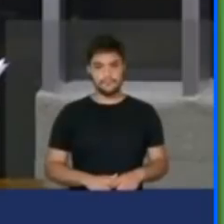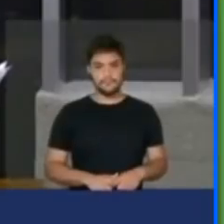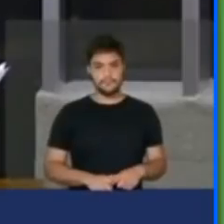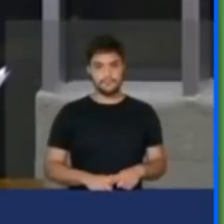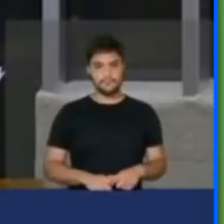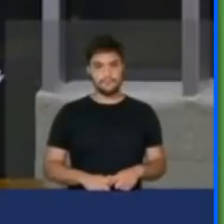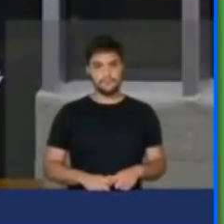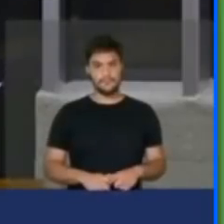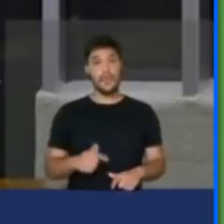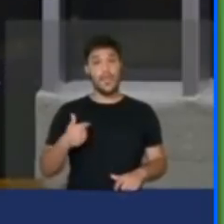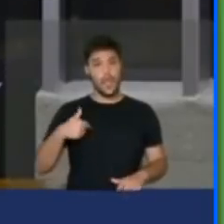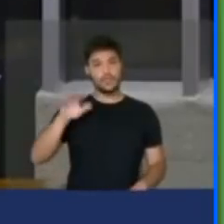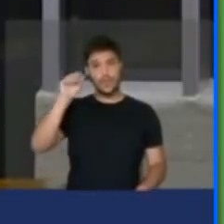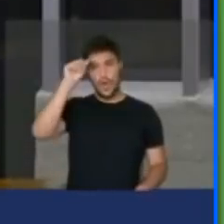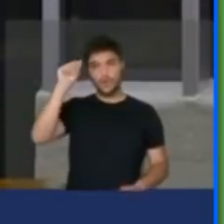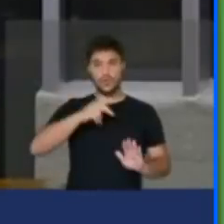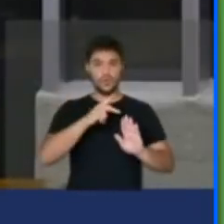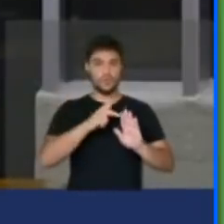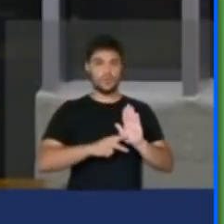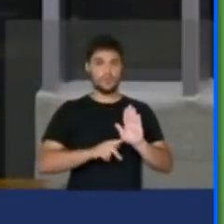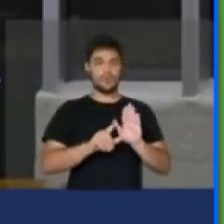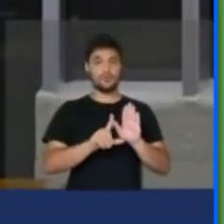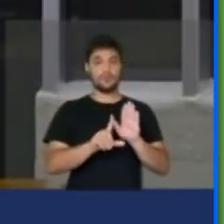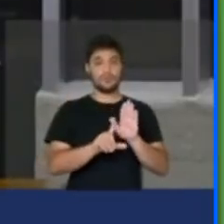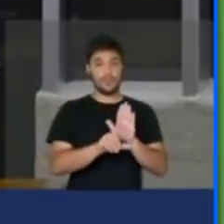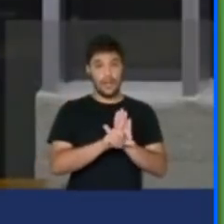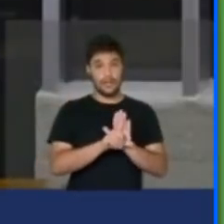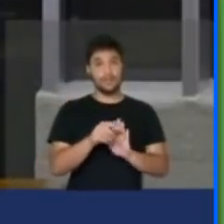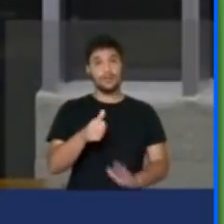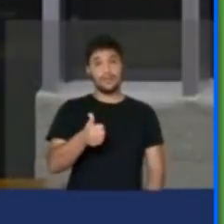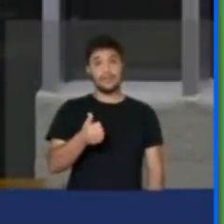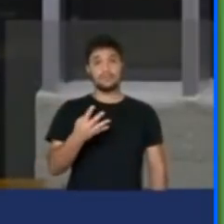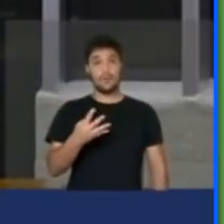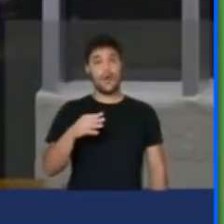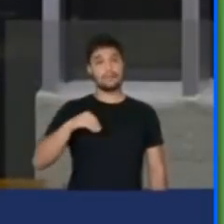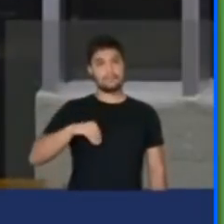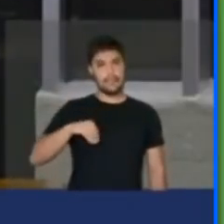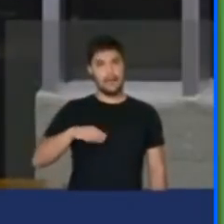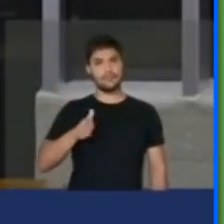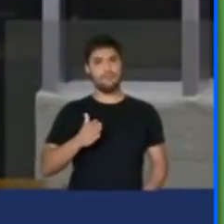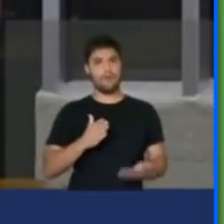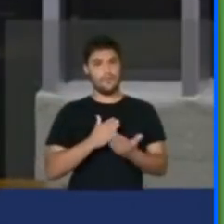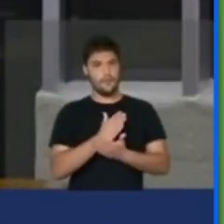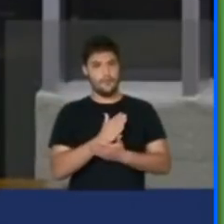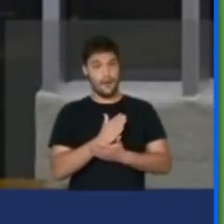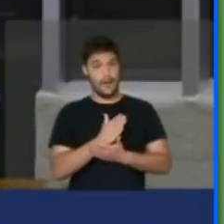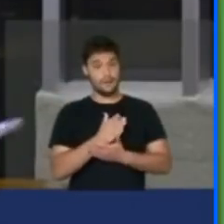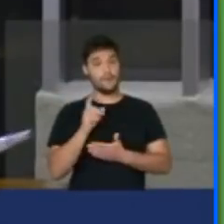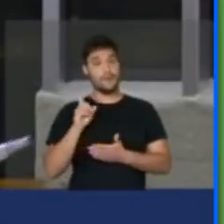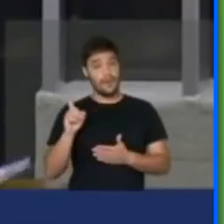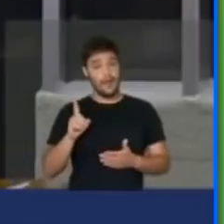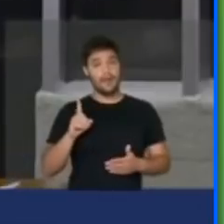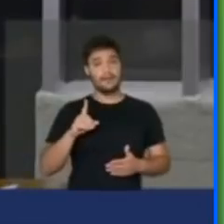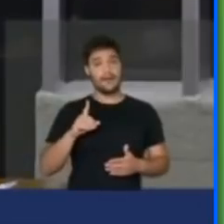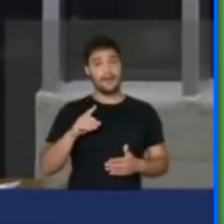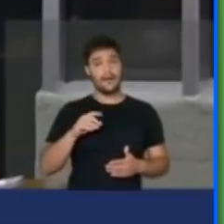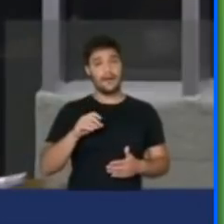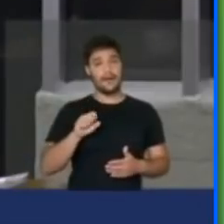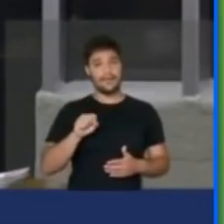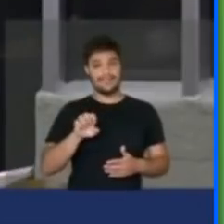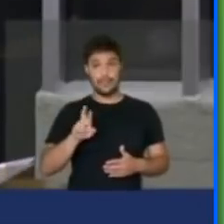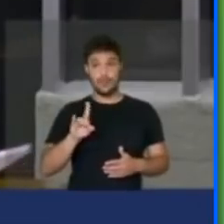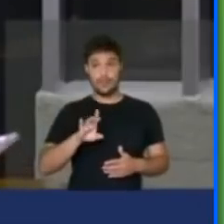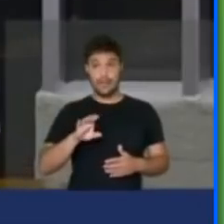eu sou autor do projeto de lei do 14º salário. Já foi aprovado na Comissão de Seguridade Social e Família. Já foi aprovado